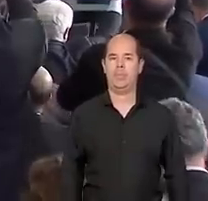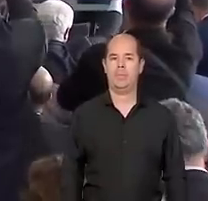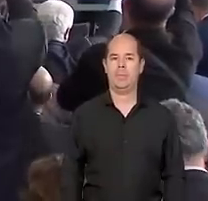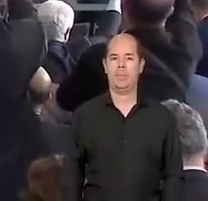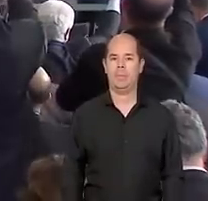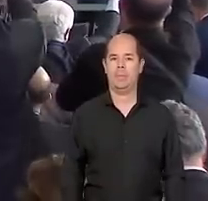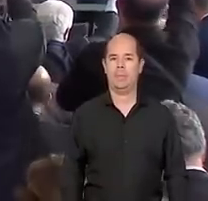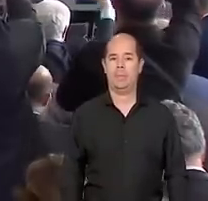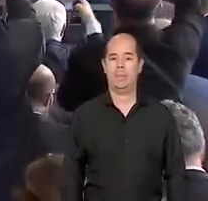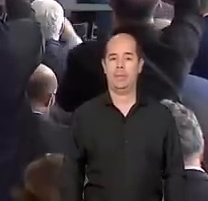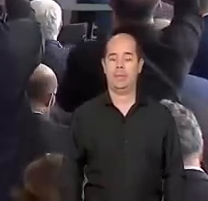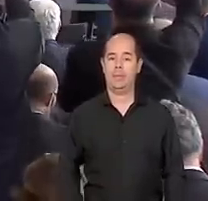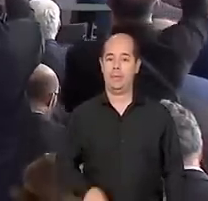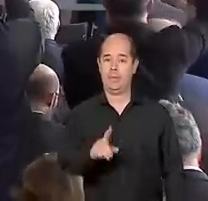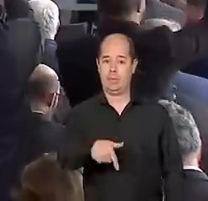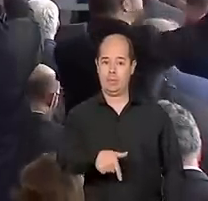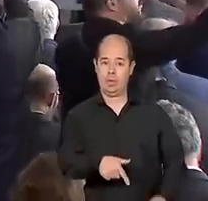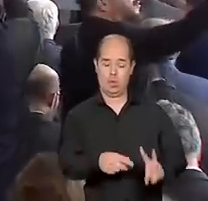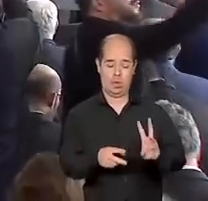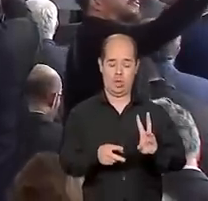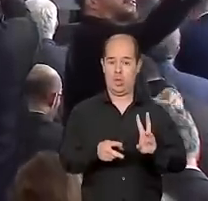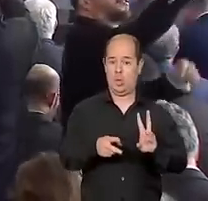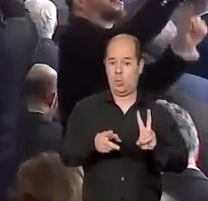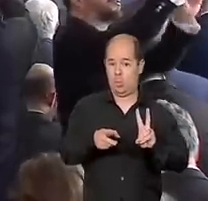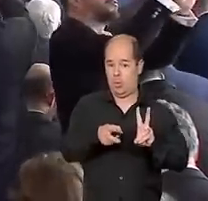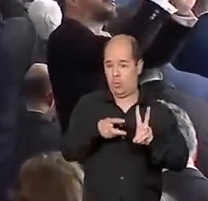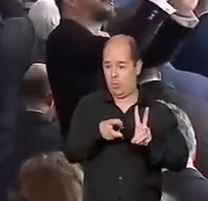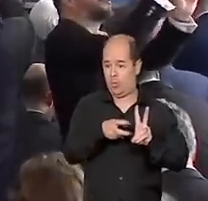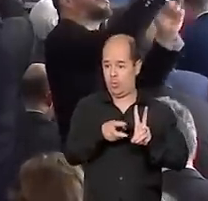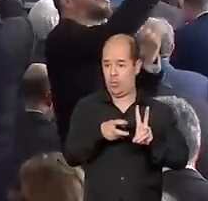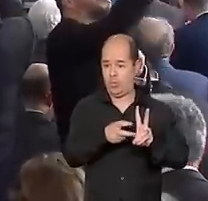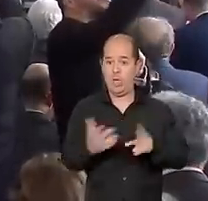Ceiça Pitaguari, dos Povos Indígenas, substituta.